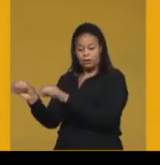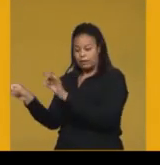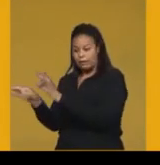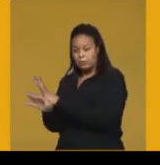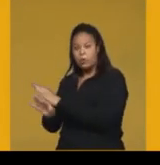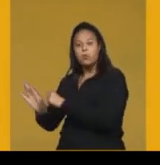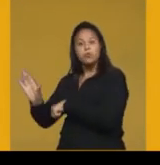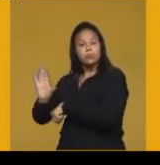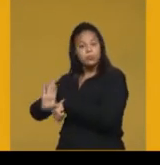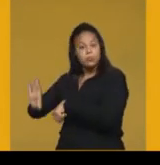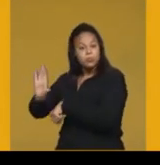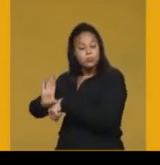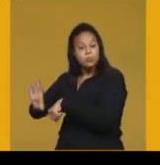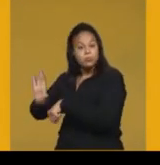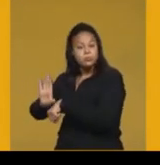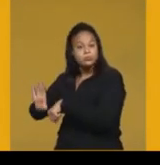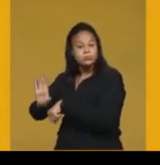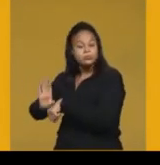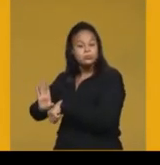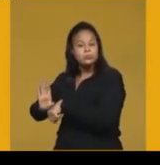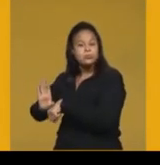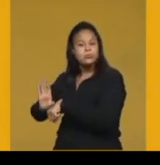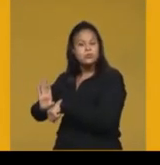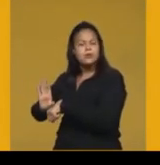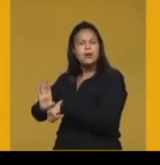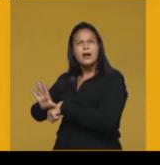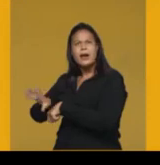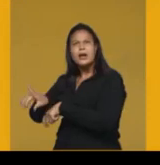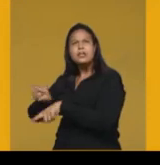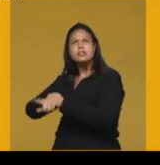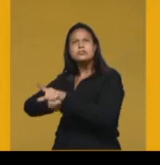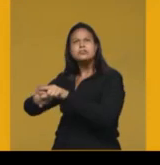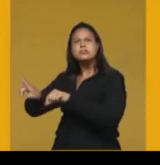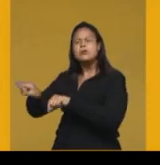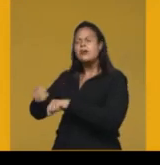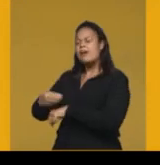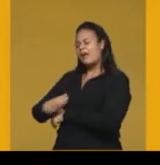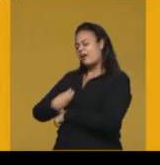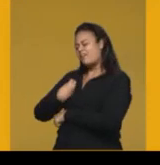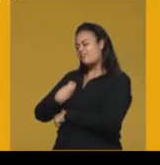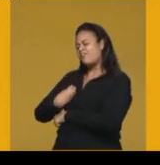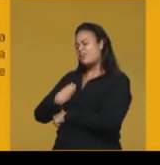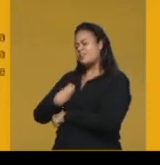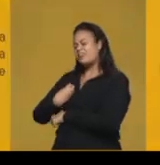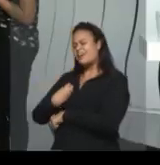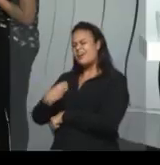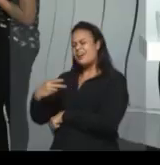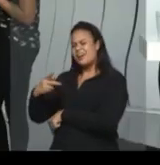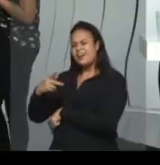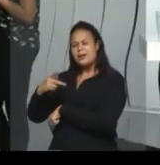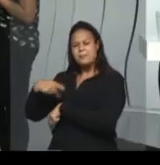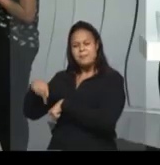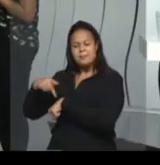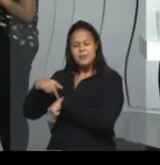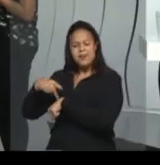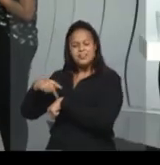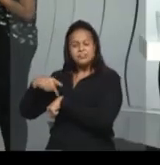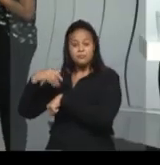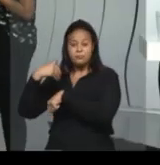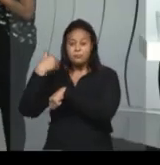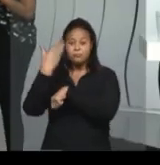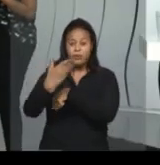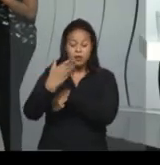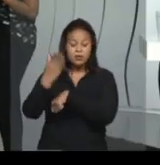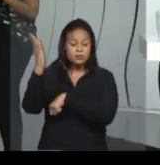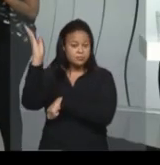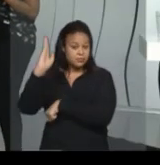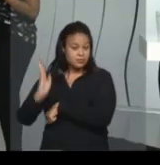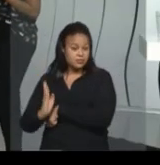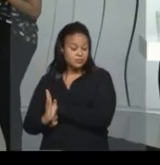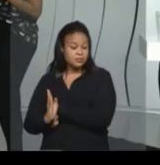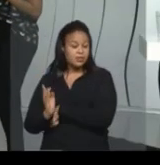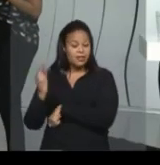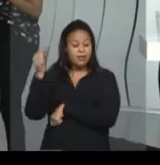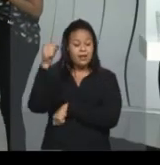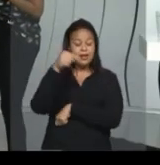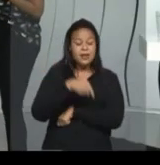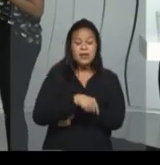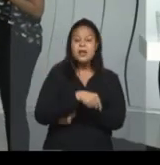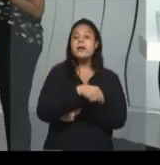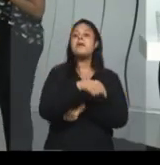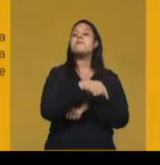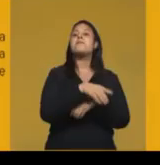curso, decidi começar uma nova vida fora do Brasil. Aqui em Maputo, atuo